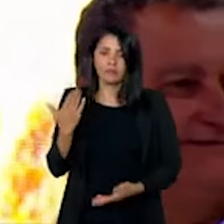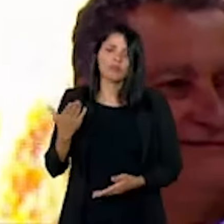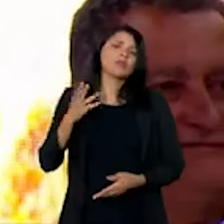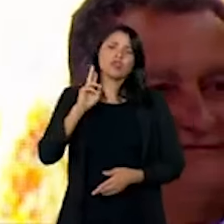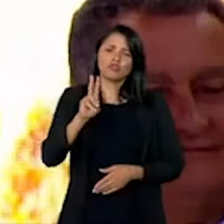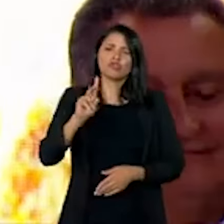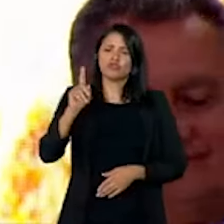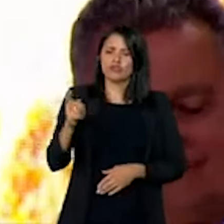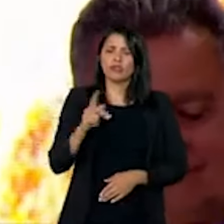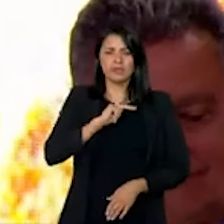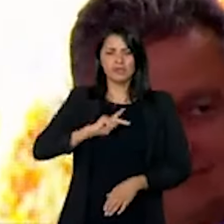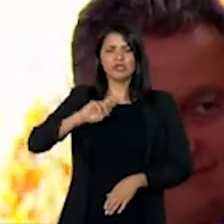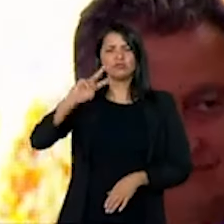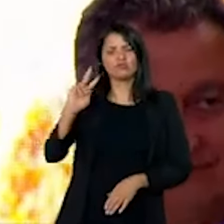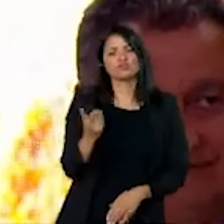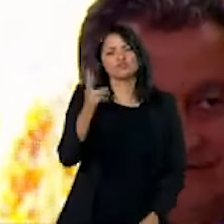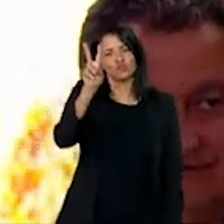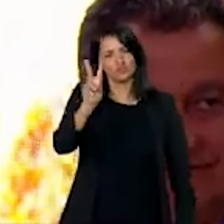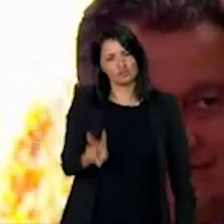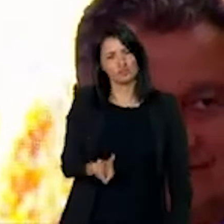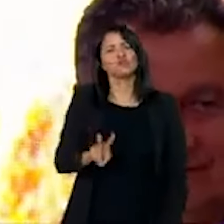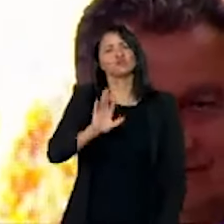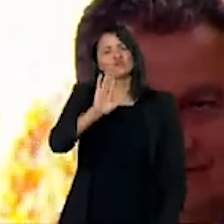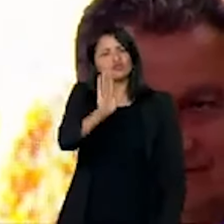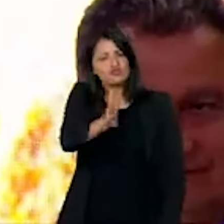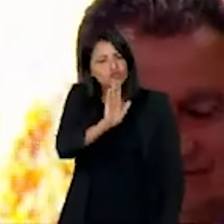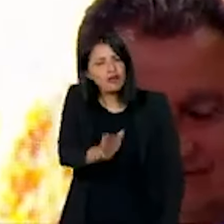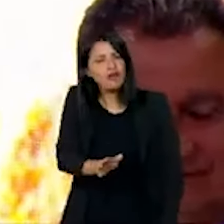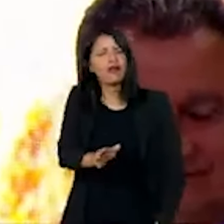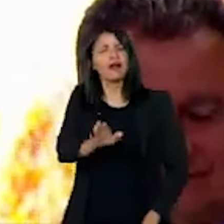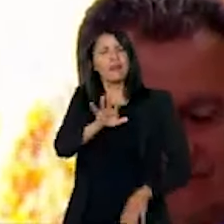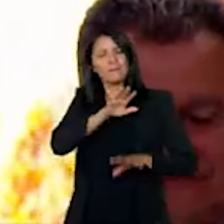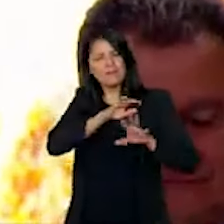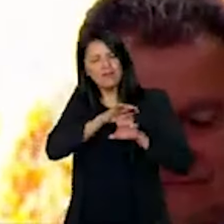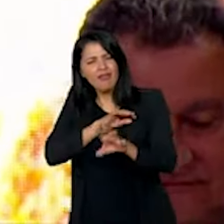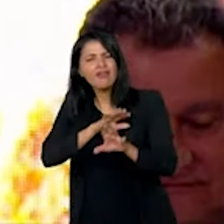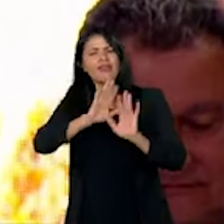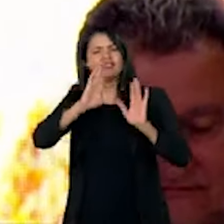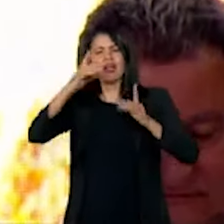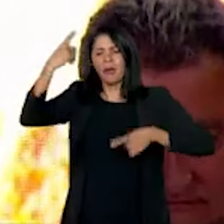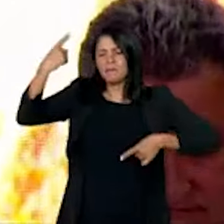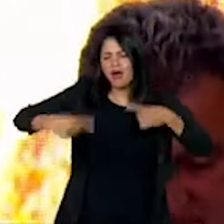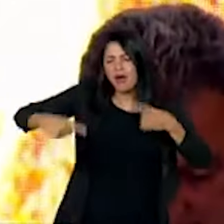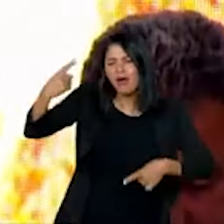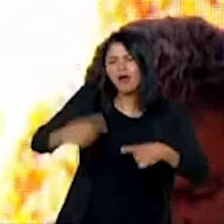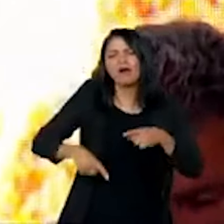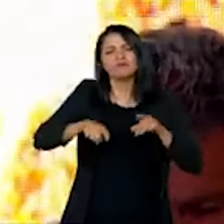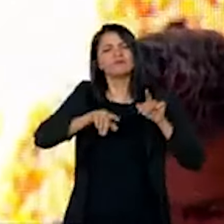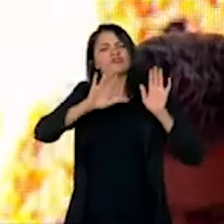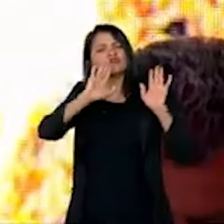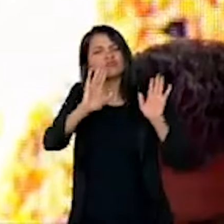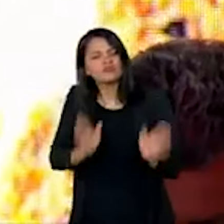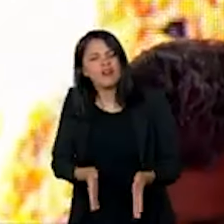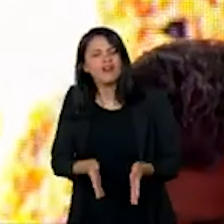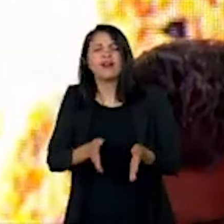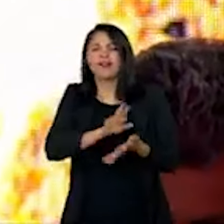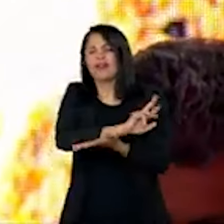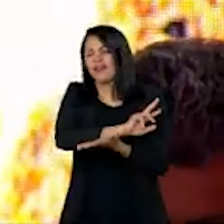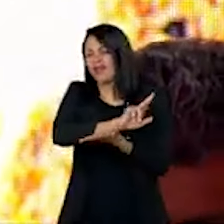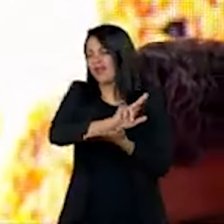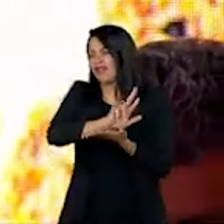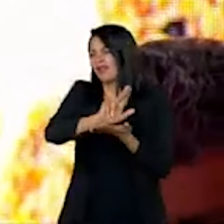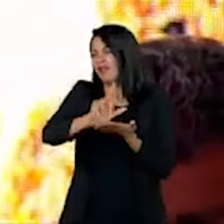fui presidente duas vezes. Eu já briguei, já discuti. Já é muita